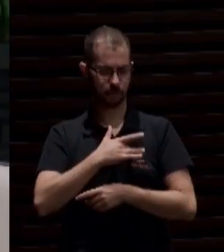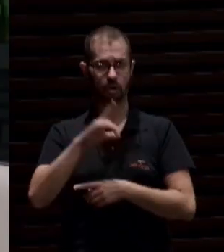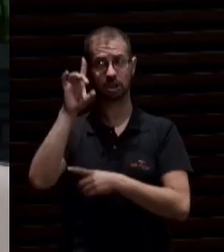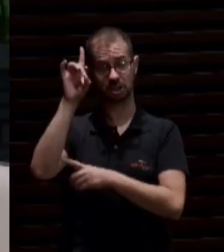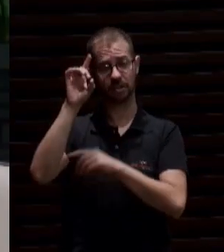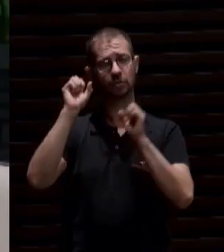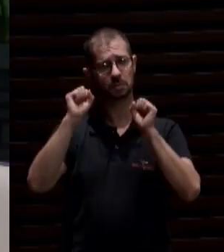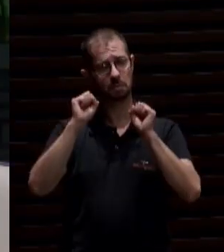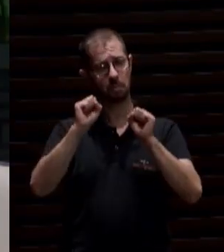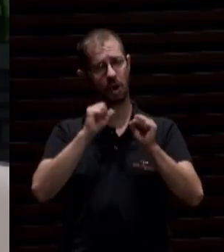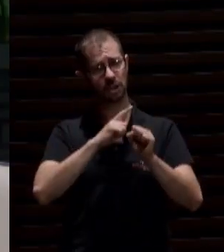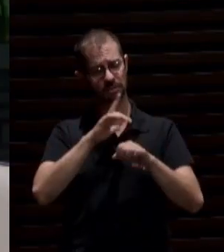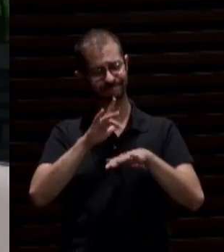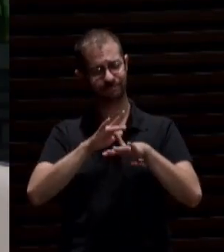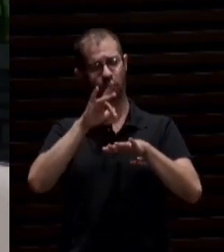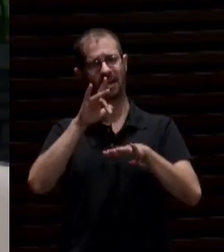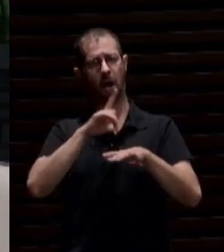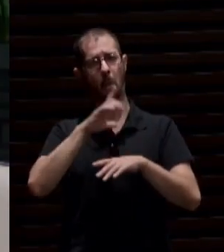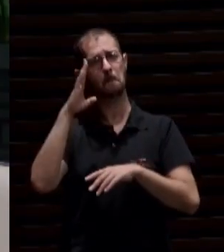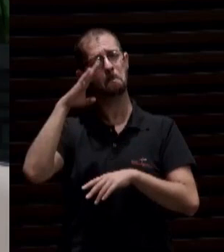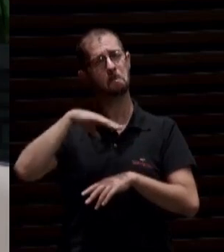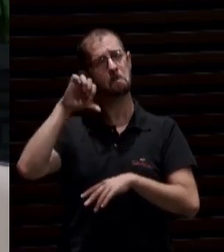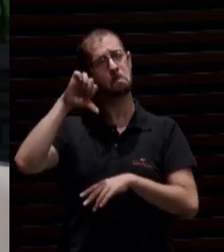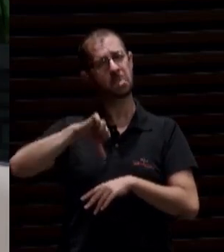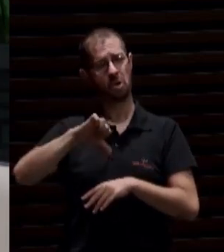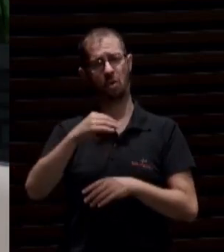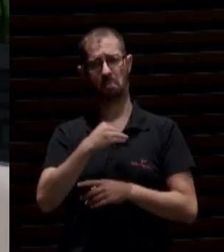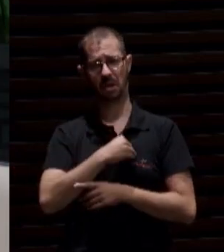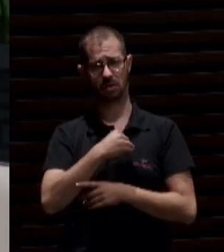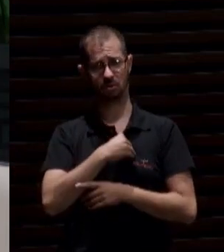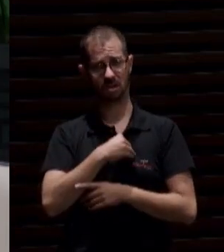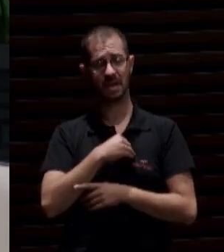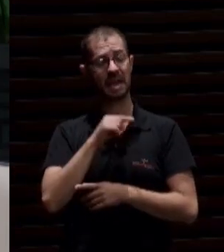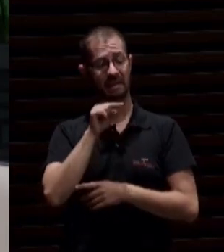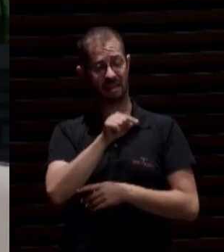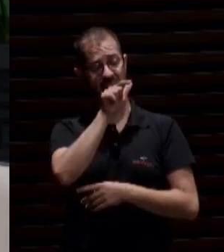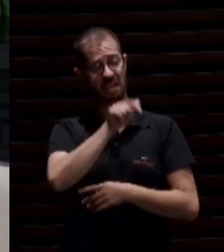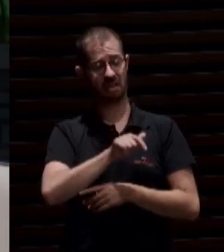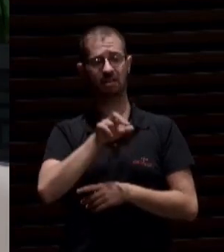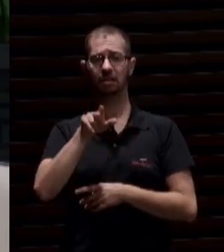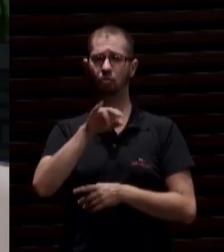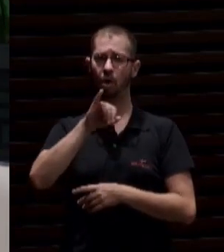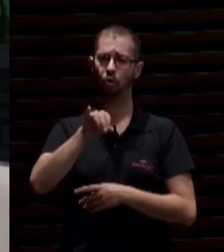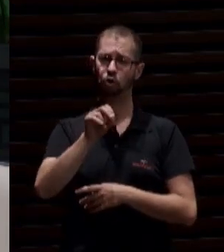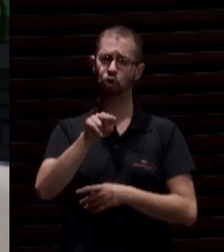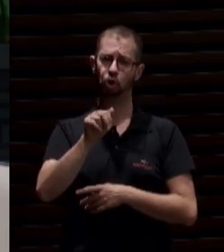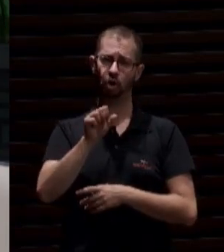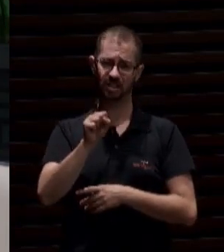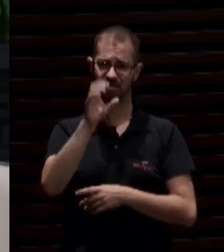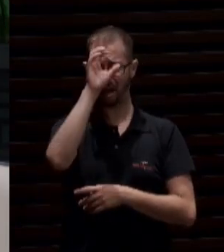alcançar os piores pecadores. Ele, assim como Jonas, aprendeu em sua própria experiência o